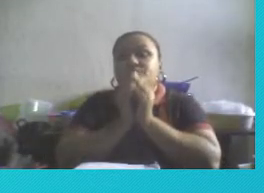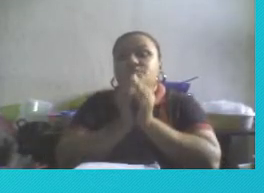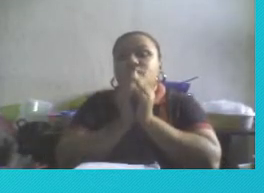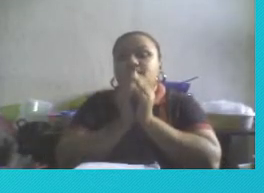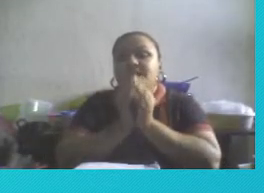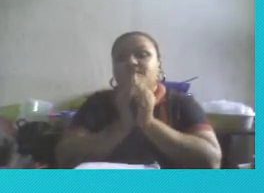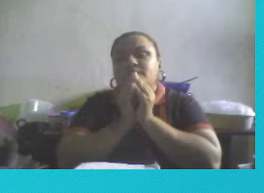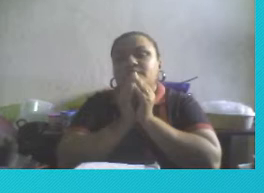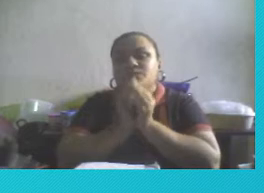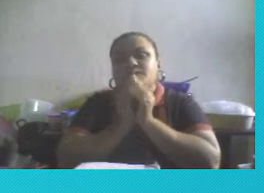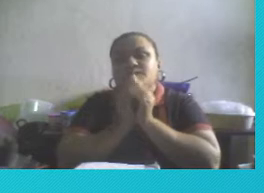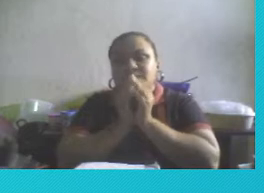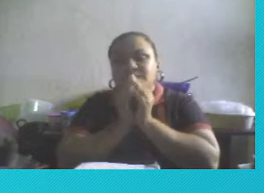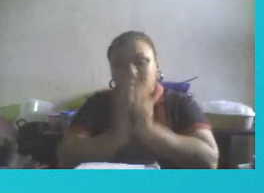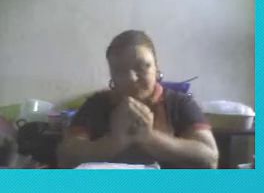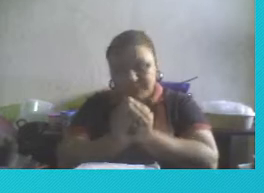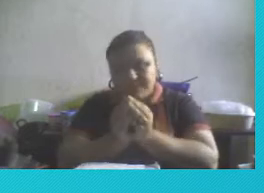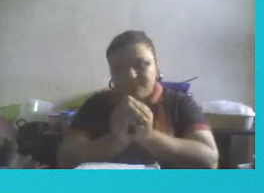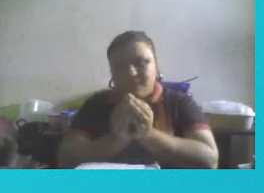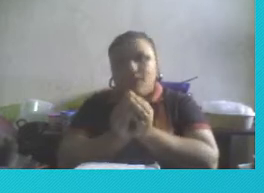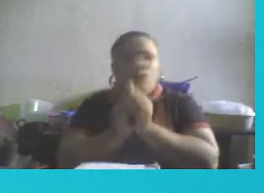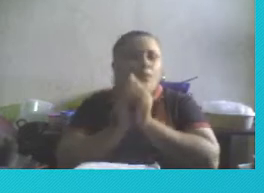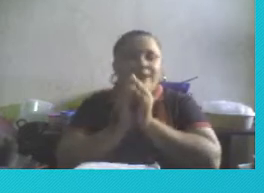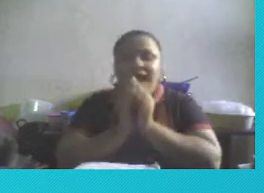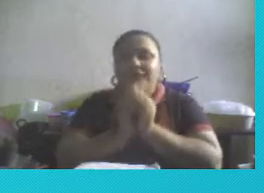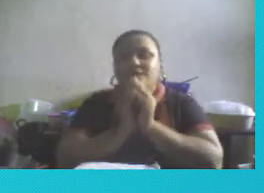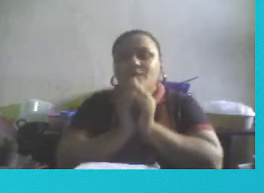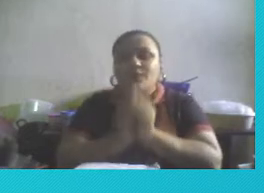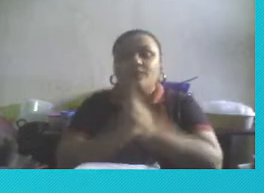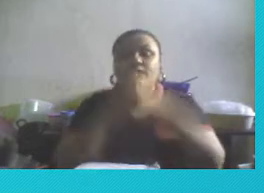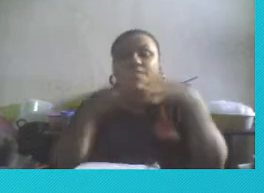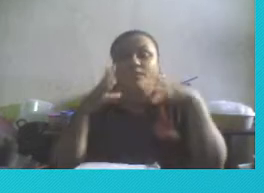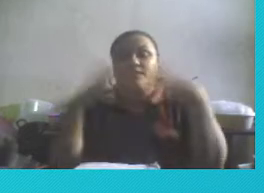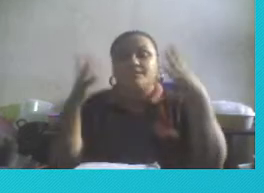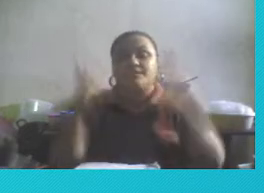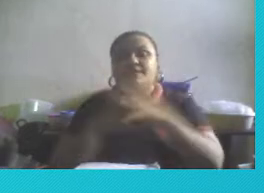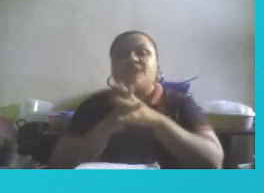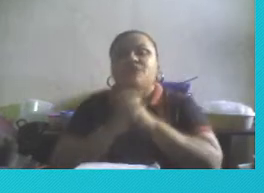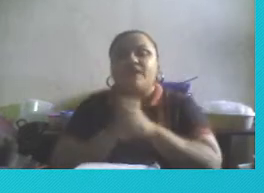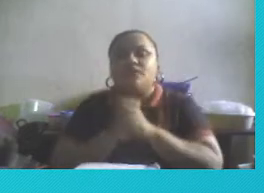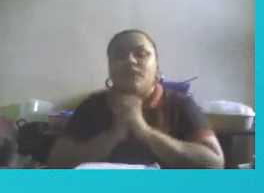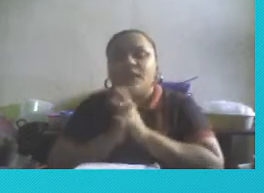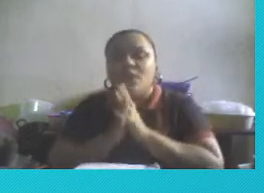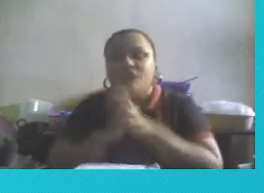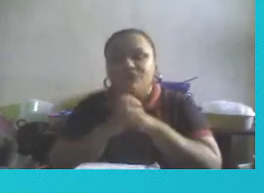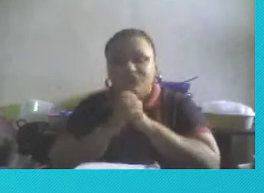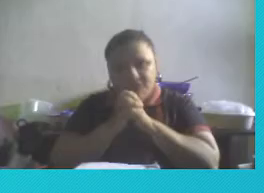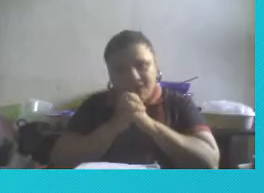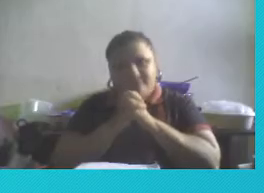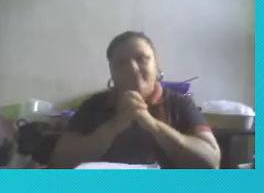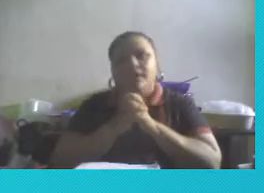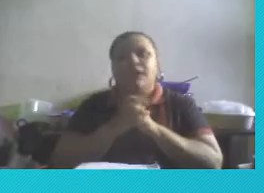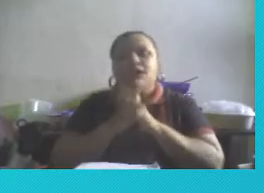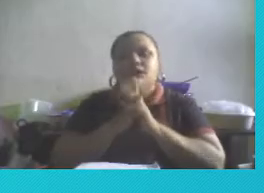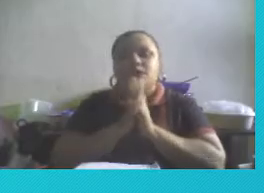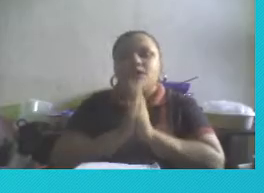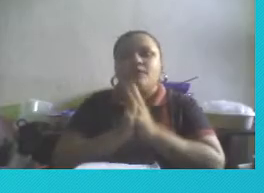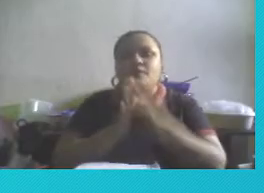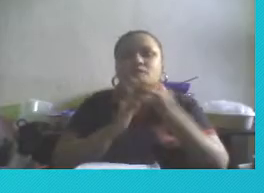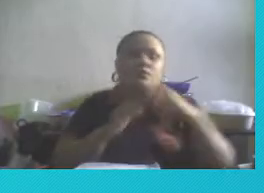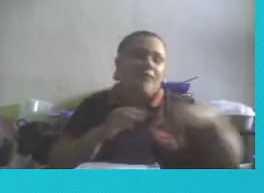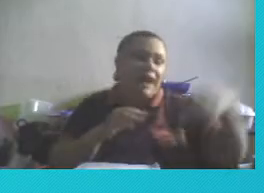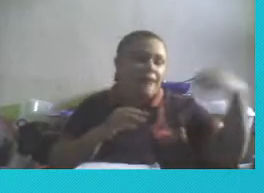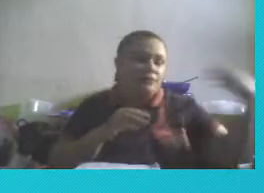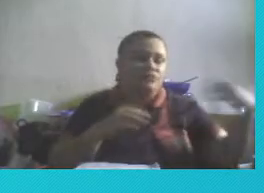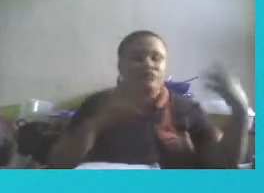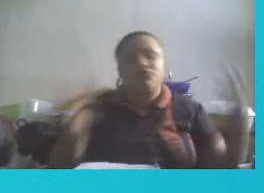mínima de 2 metros das outras pessoas. O máximo possível. Você não precisa estar cheirando o cangote de ninguém. Então, vamos